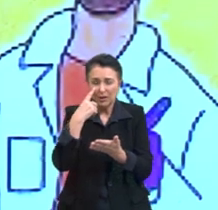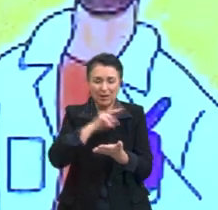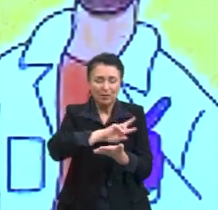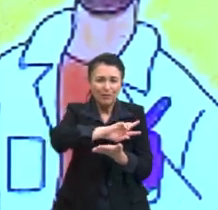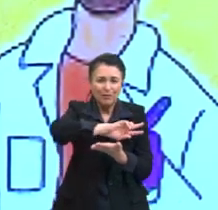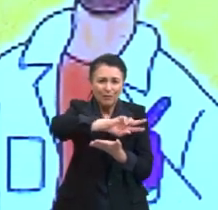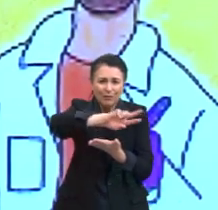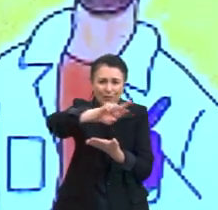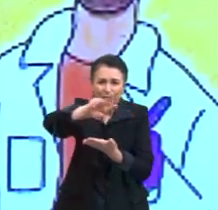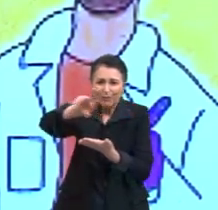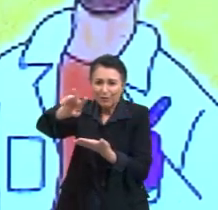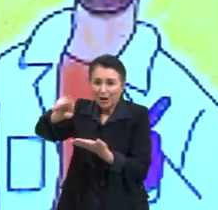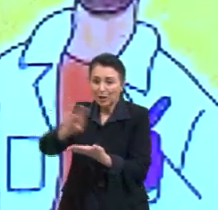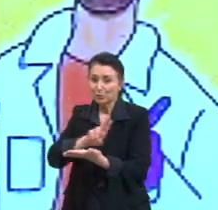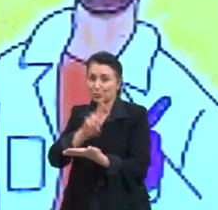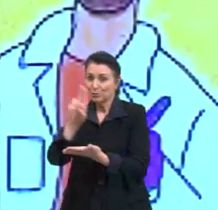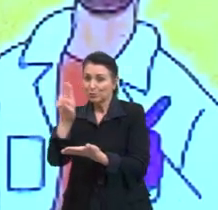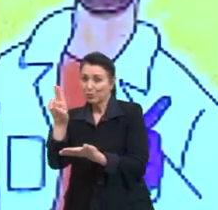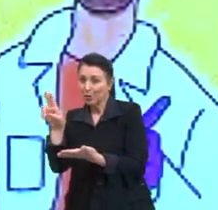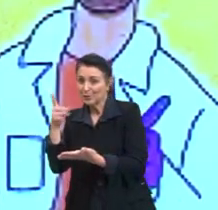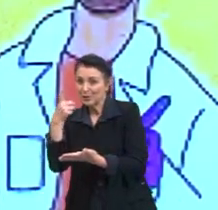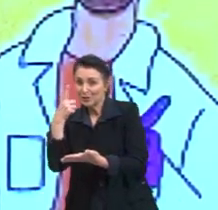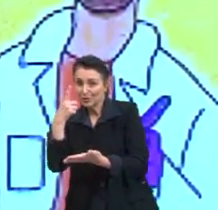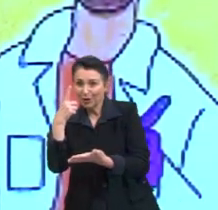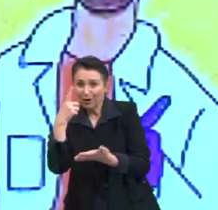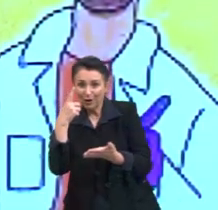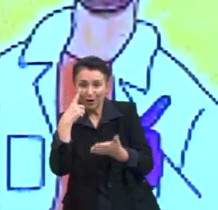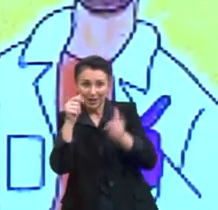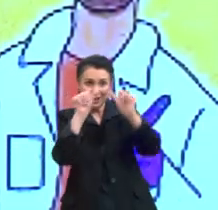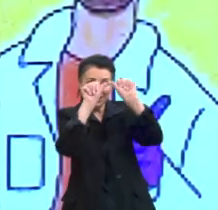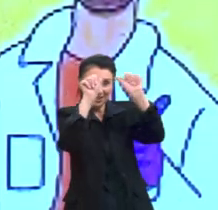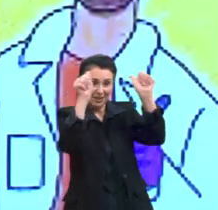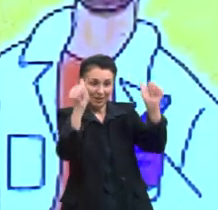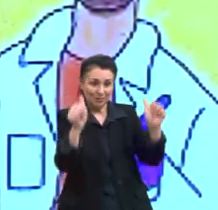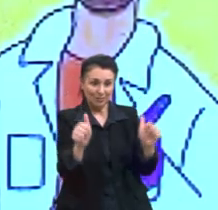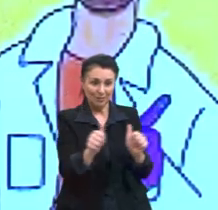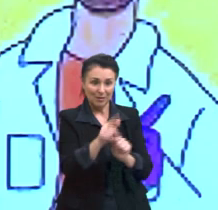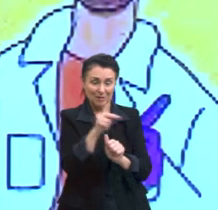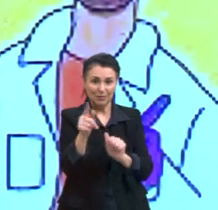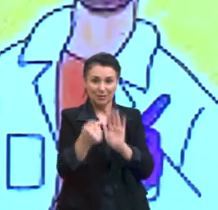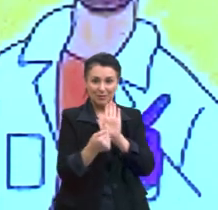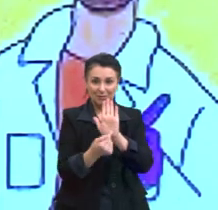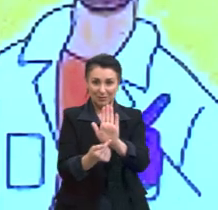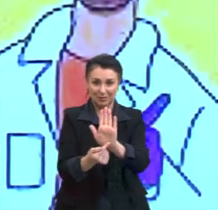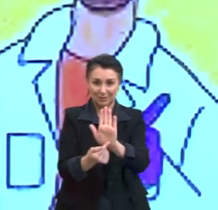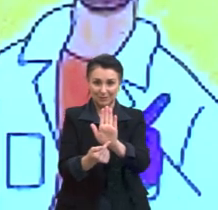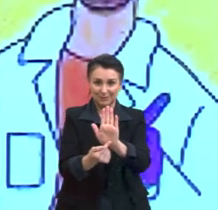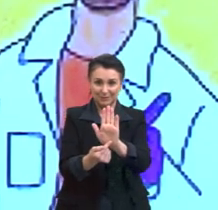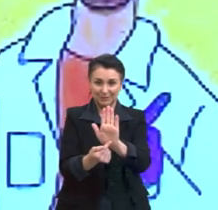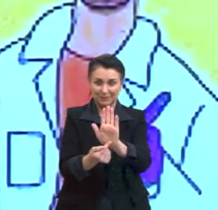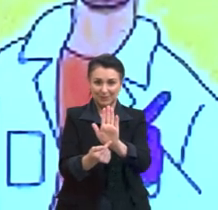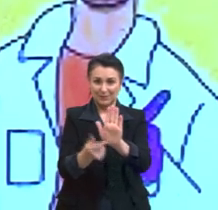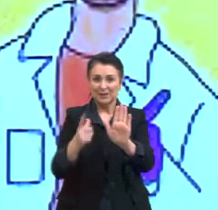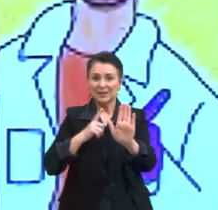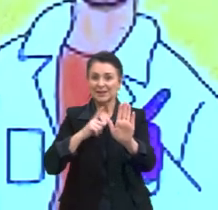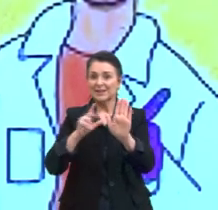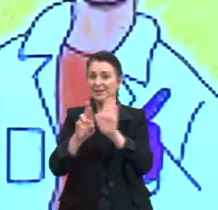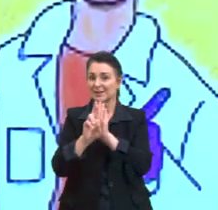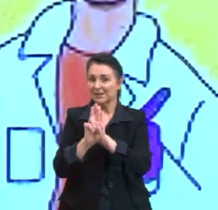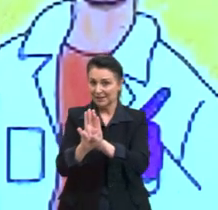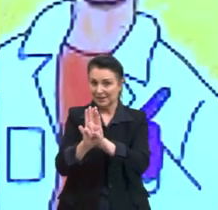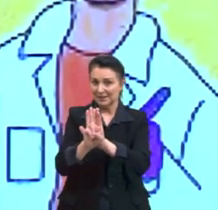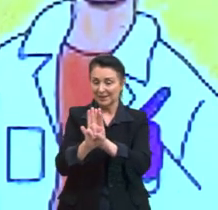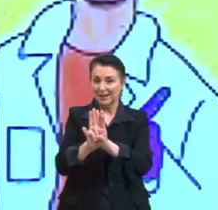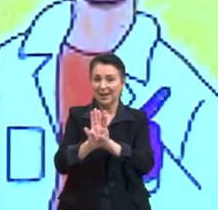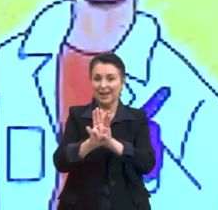homo floresiensis tão várias espécies aqui de hominídeos tá para representar aí